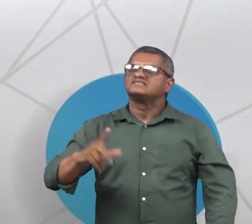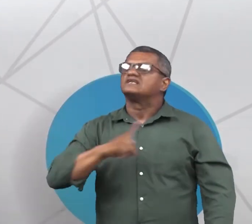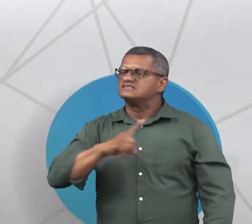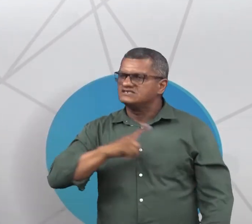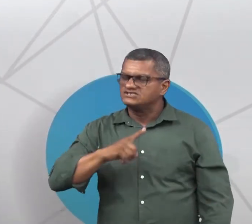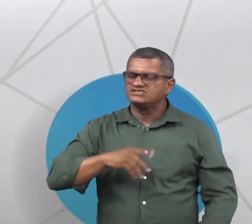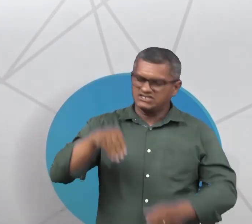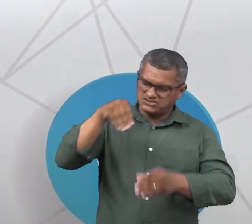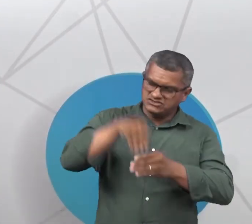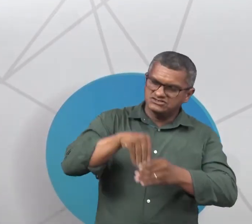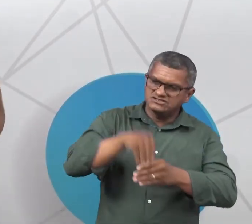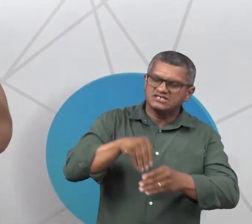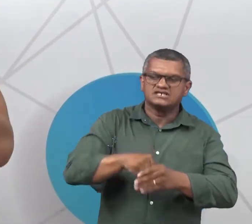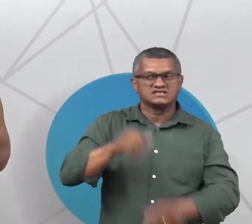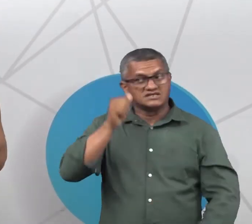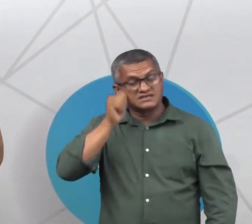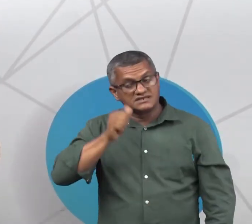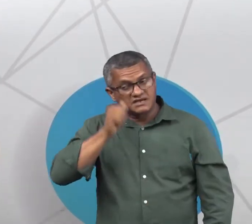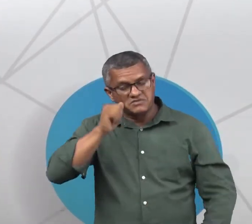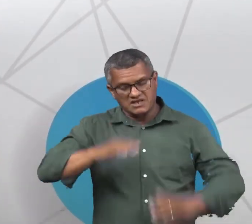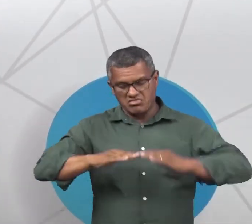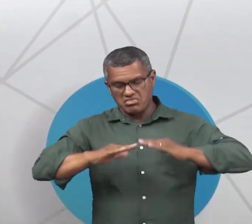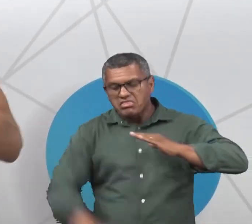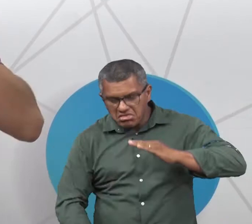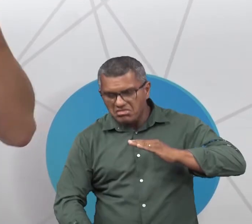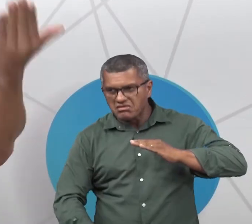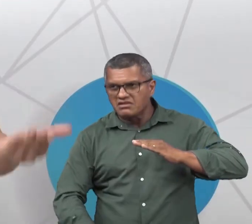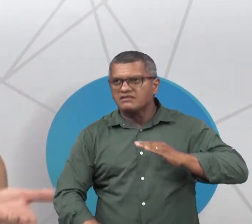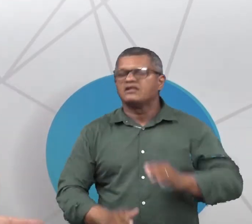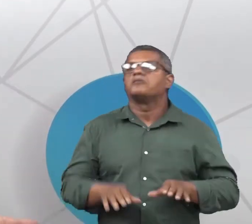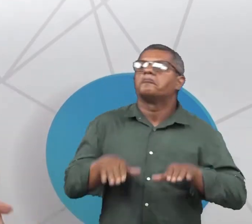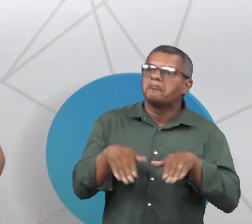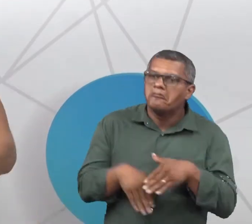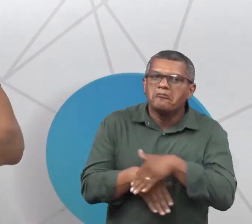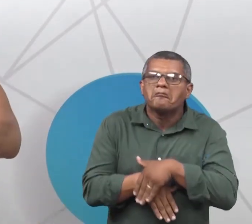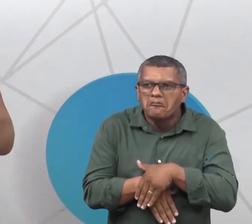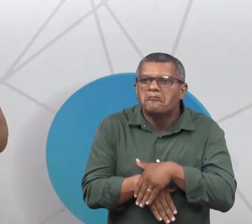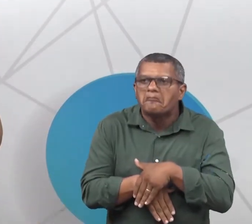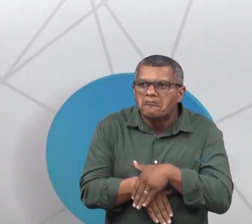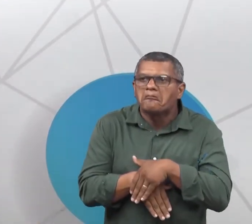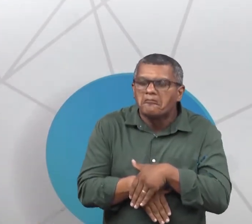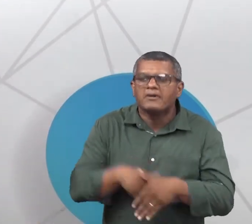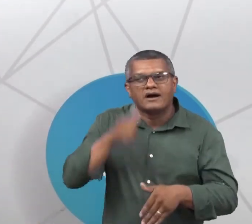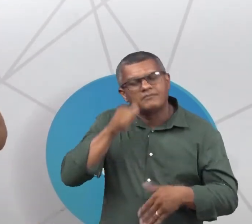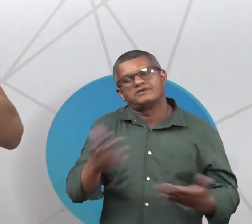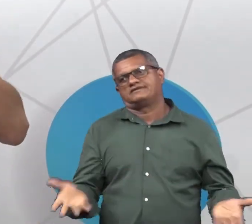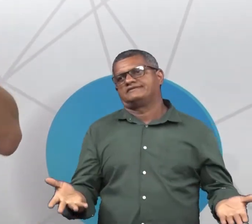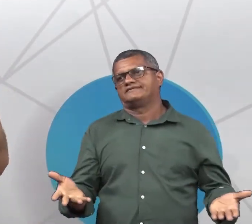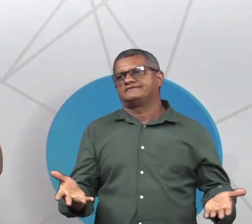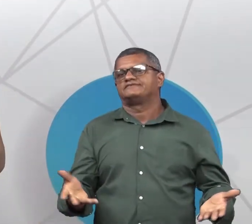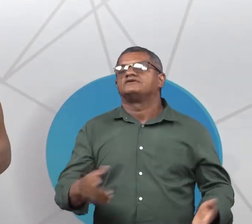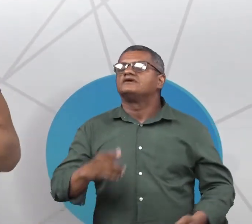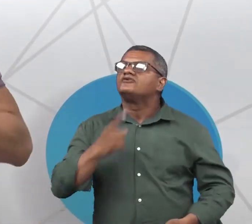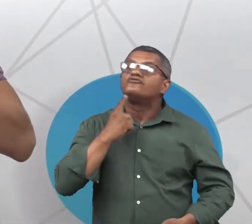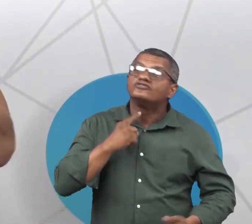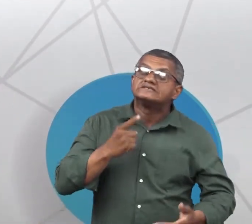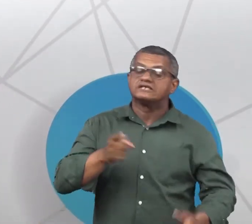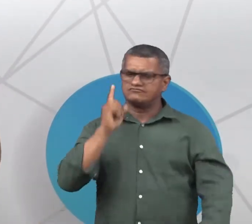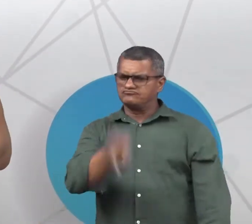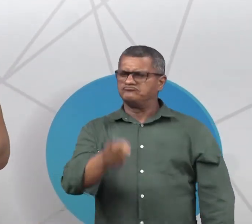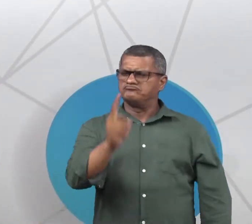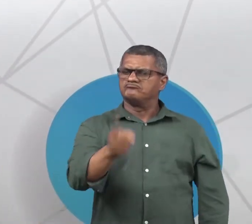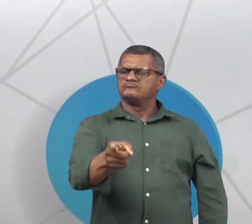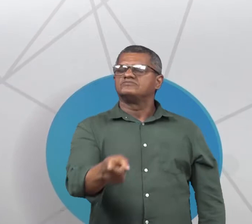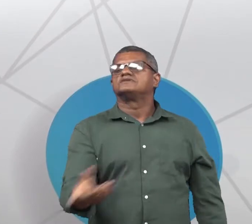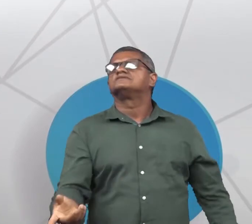muito tempo, que a mulher ela tem que se submeter às suas vontades, às suas ordens, inclusive à